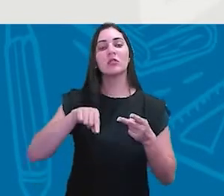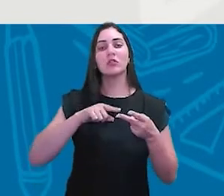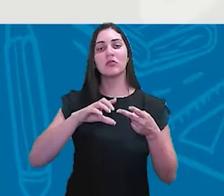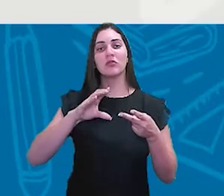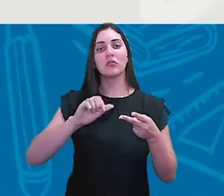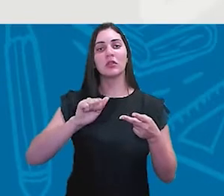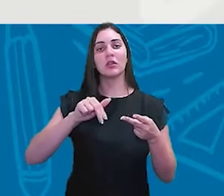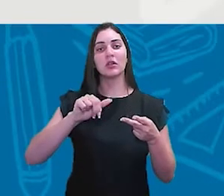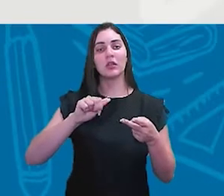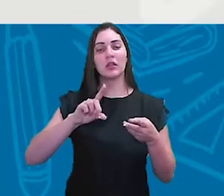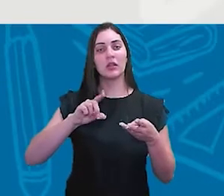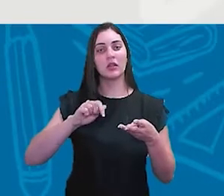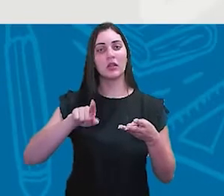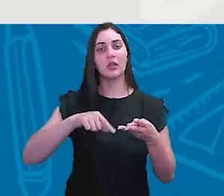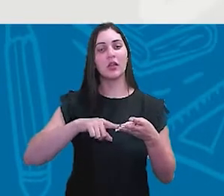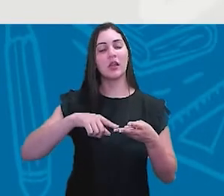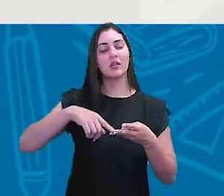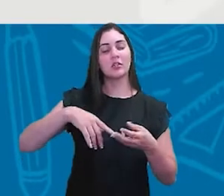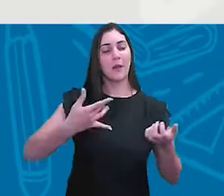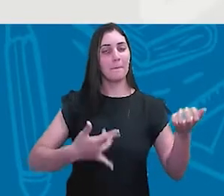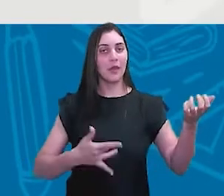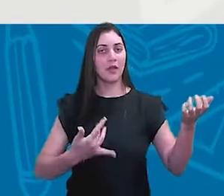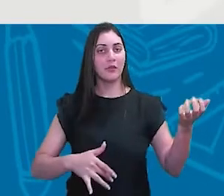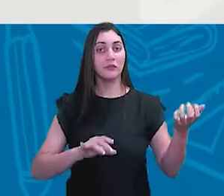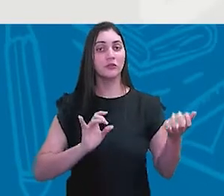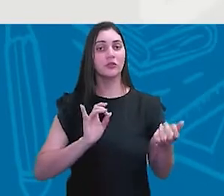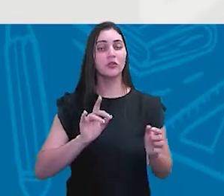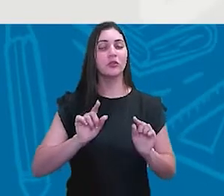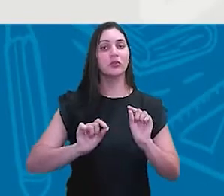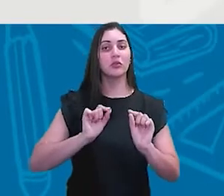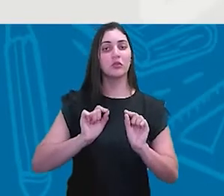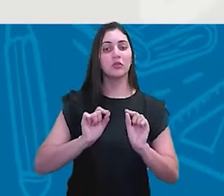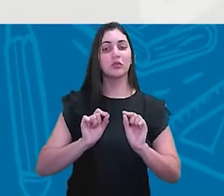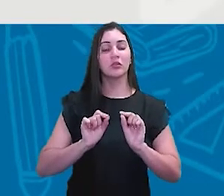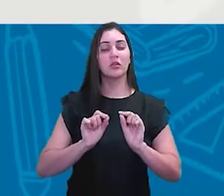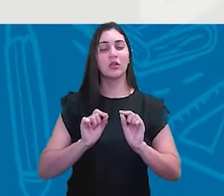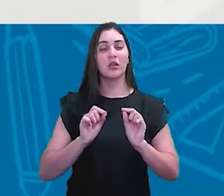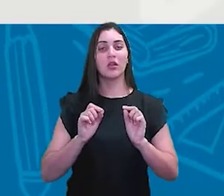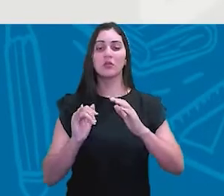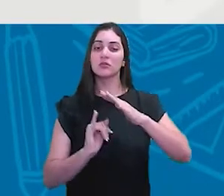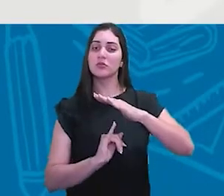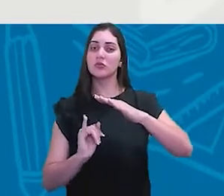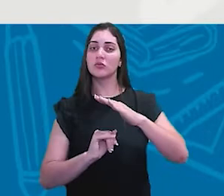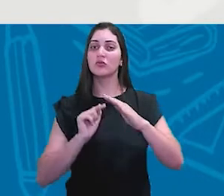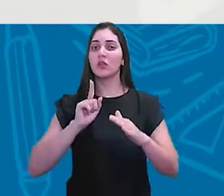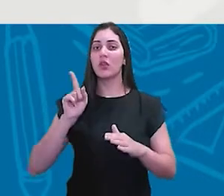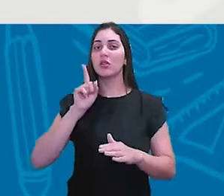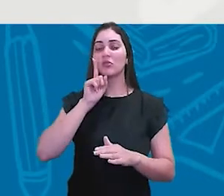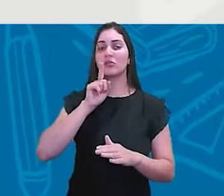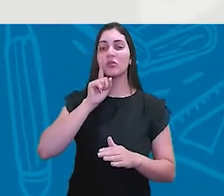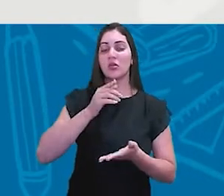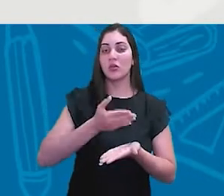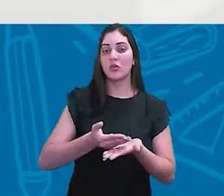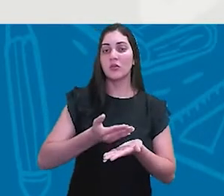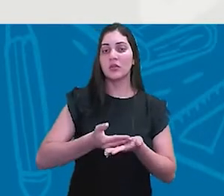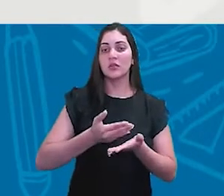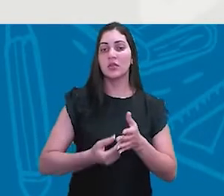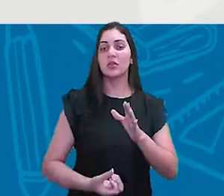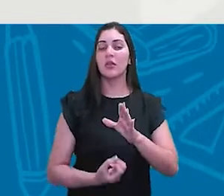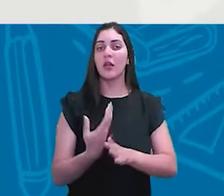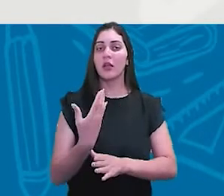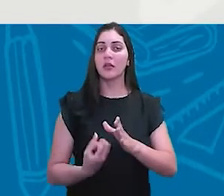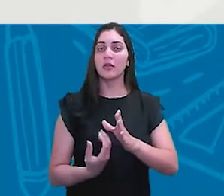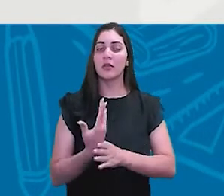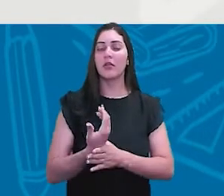e México. Só que as indústrias dos Estados Unidos, né, começaram a criar as